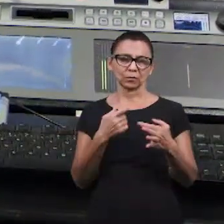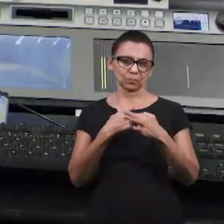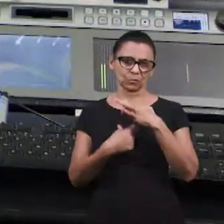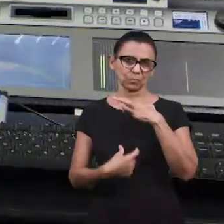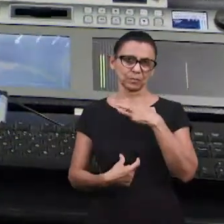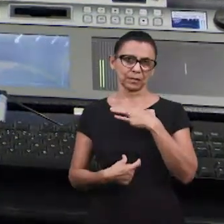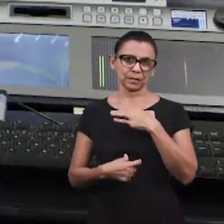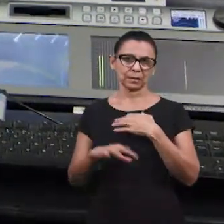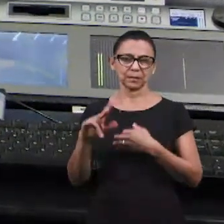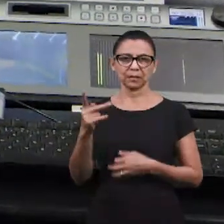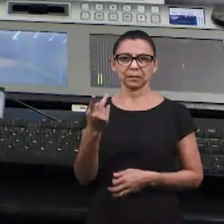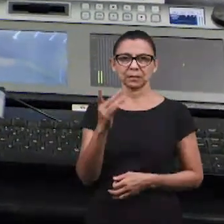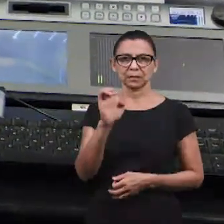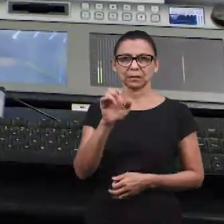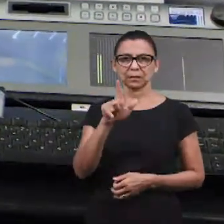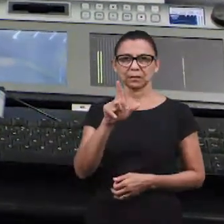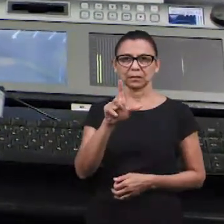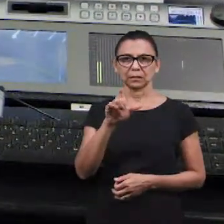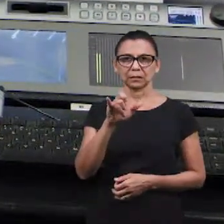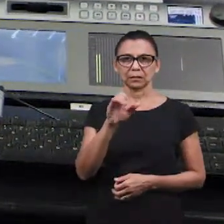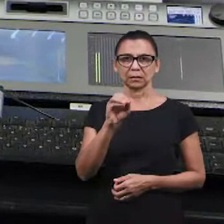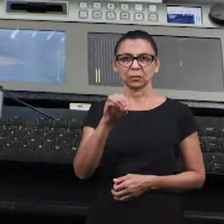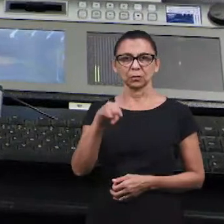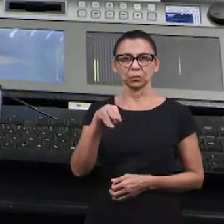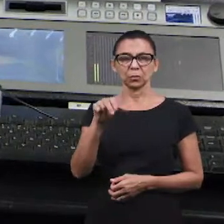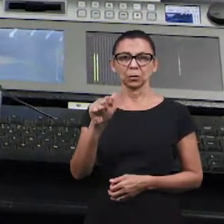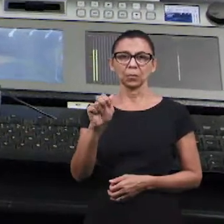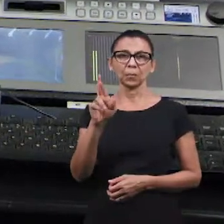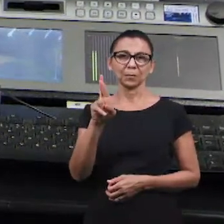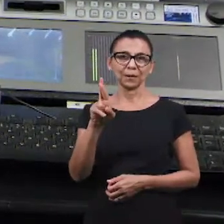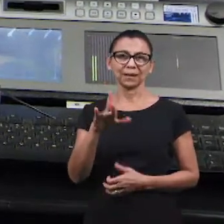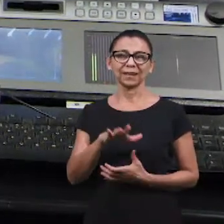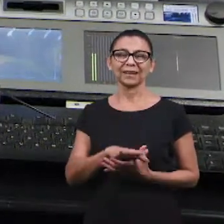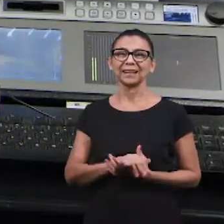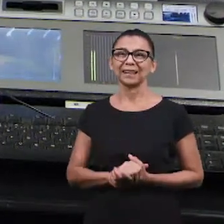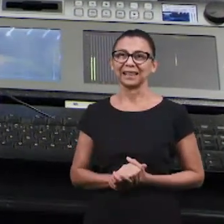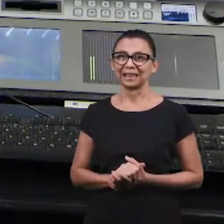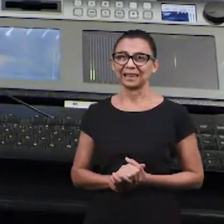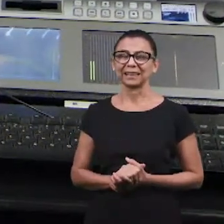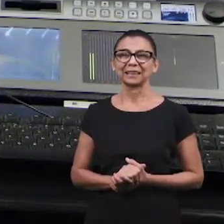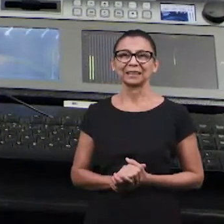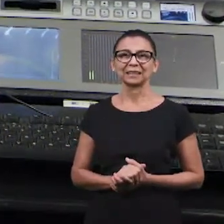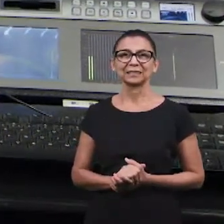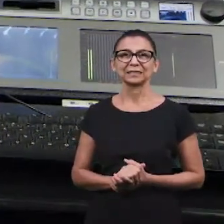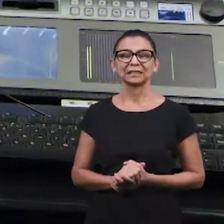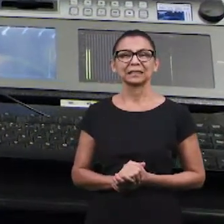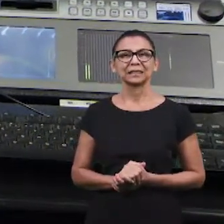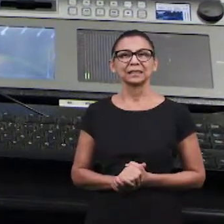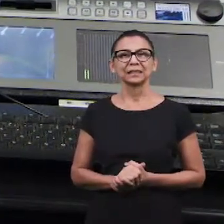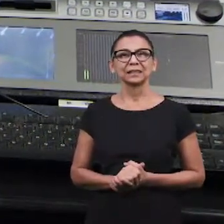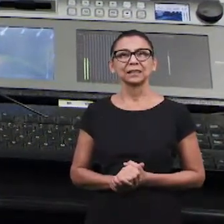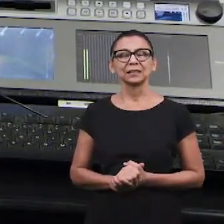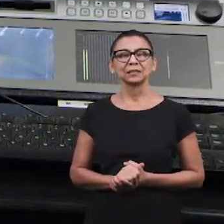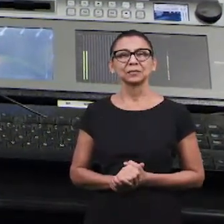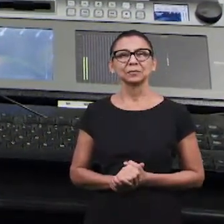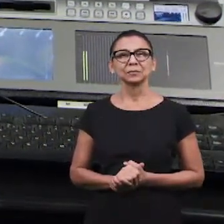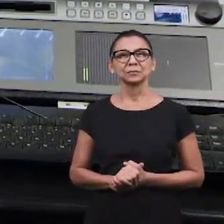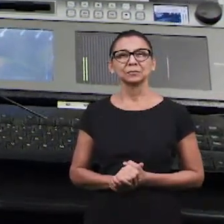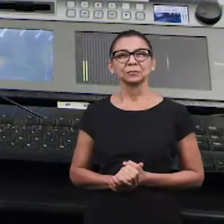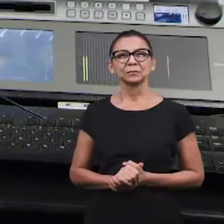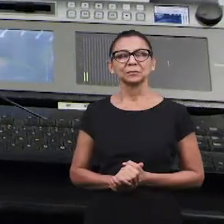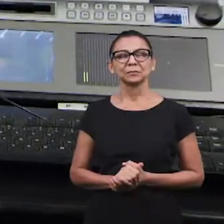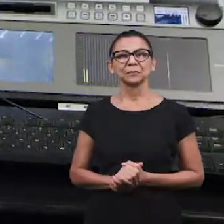obreiro Eliomar. O Eliomar é da nossa igreja em Catolé do Rocha, no estado de Paraíba. Ele vai nos dar